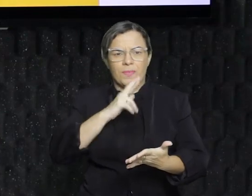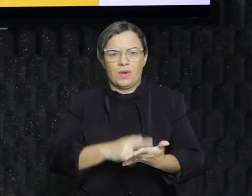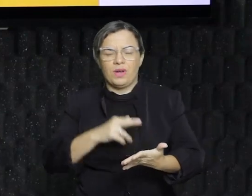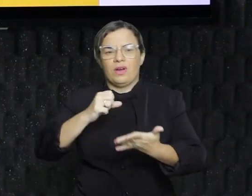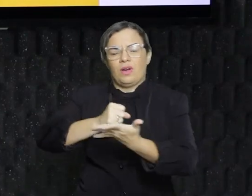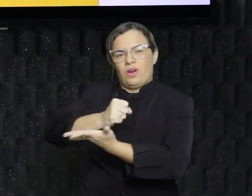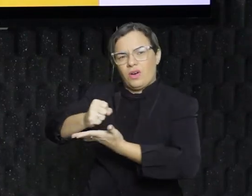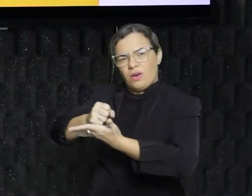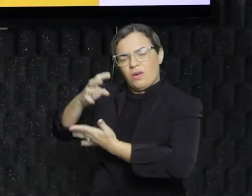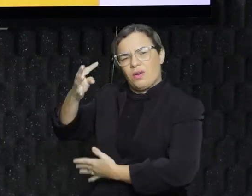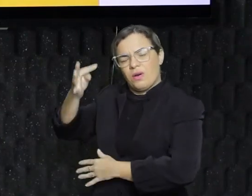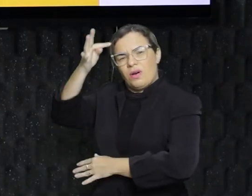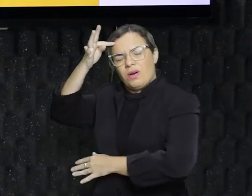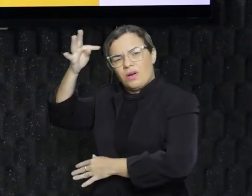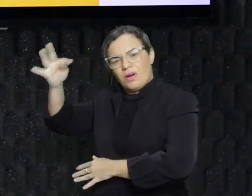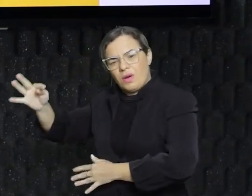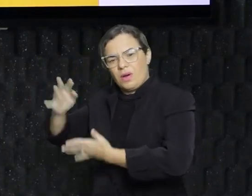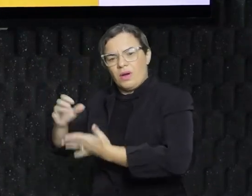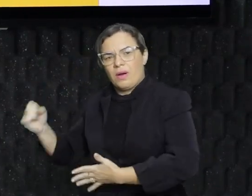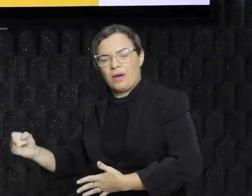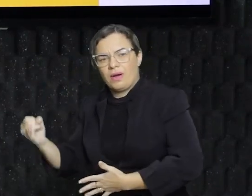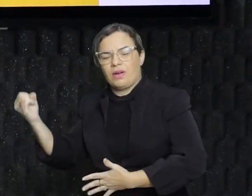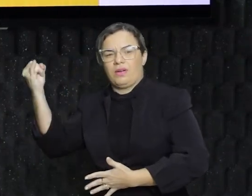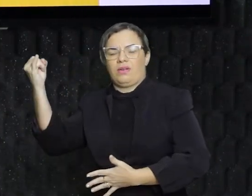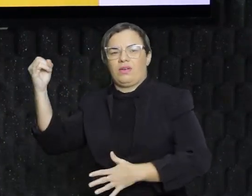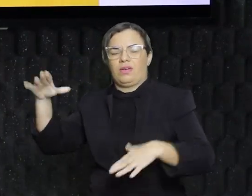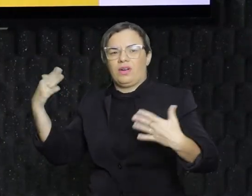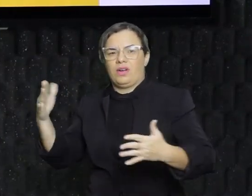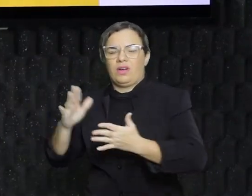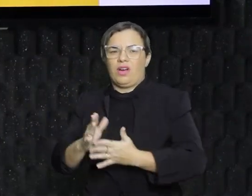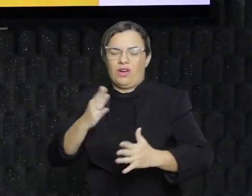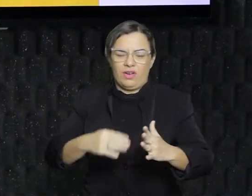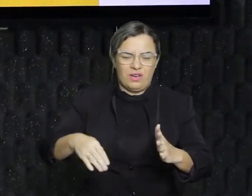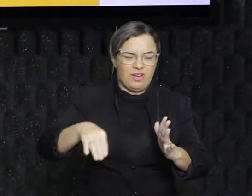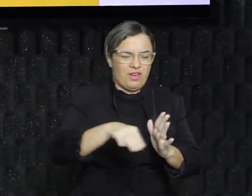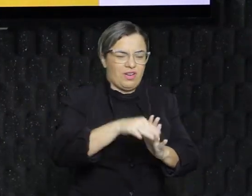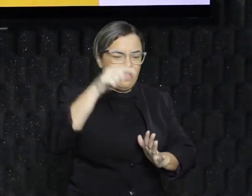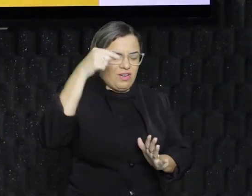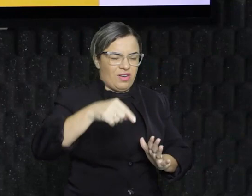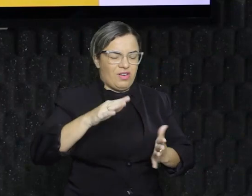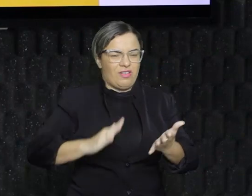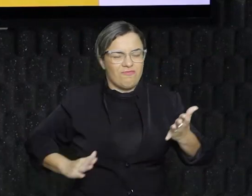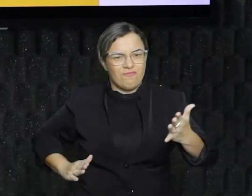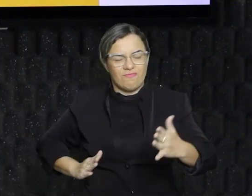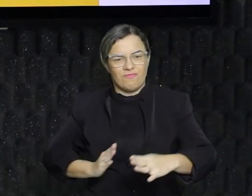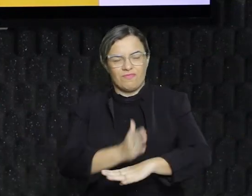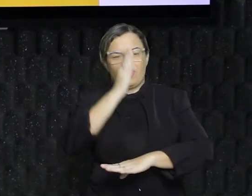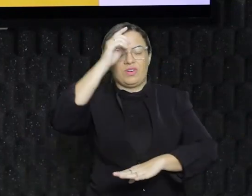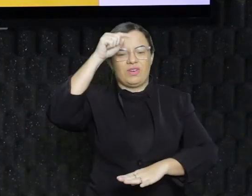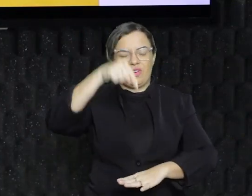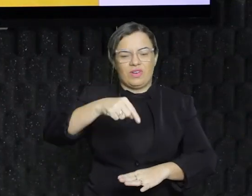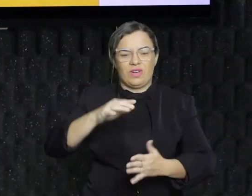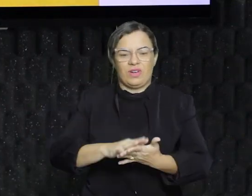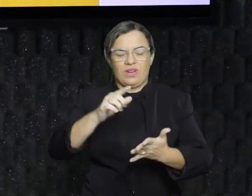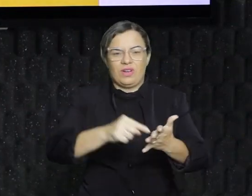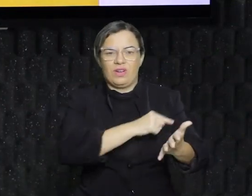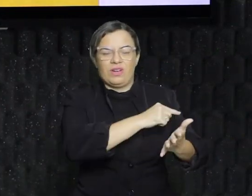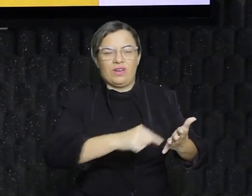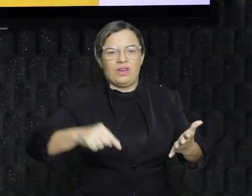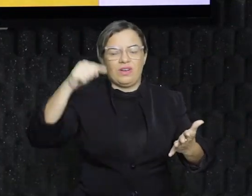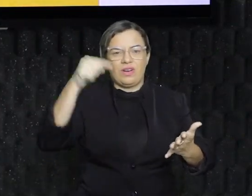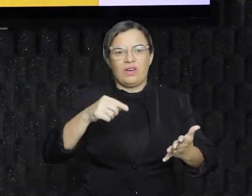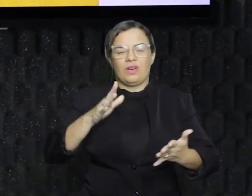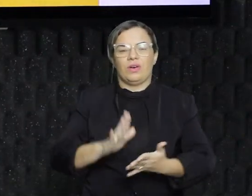embasamento teórico fundamental, tá? Para tu chegar no teu gabarito e, claro, alcançar a tua